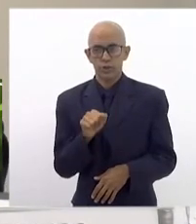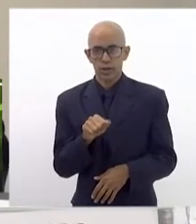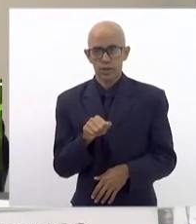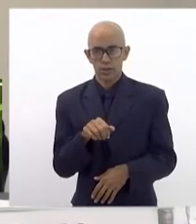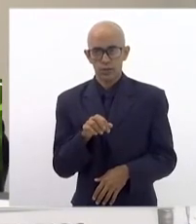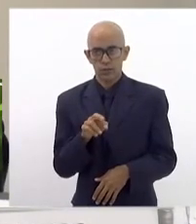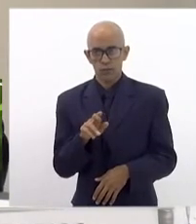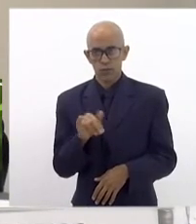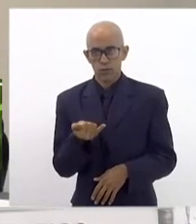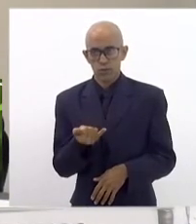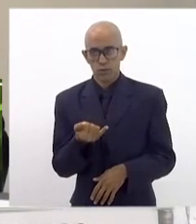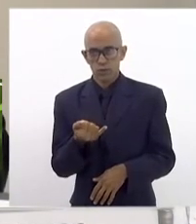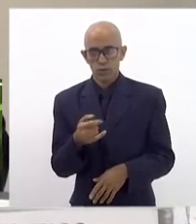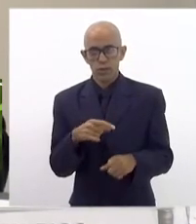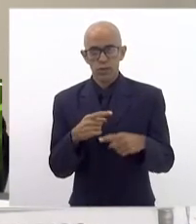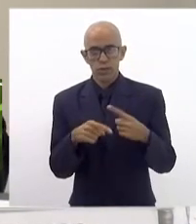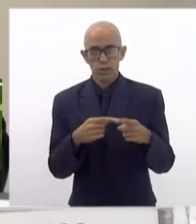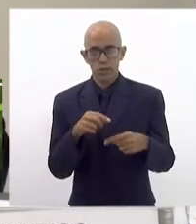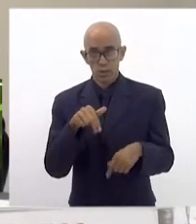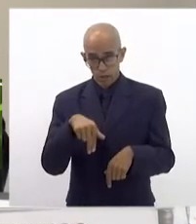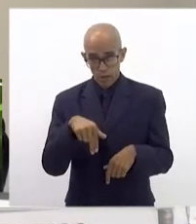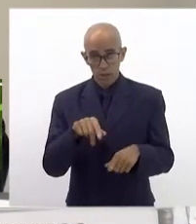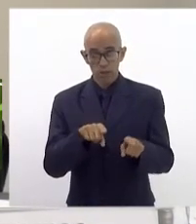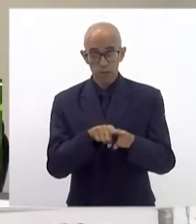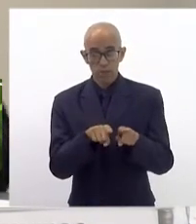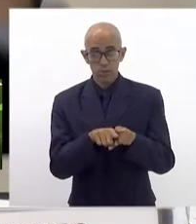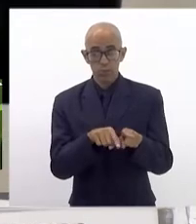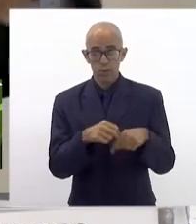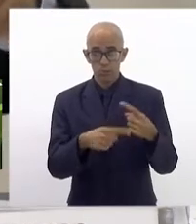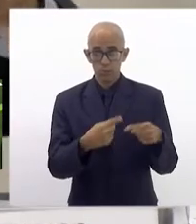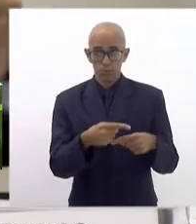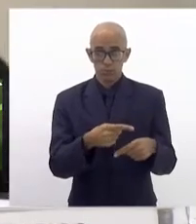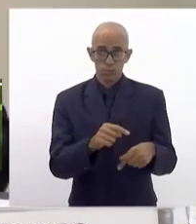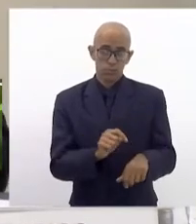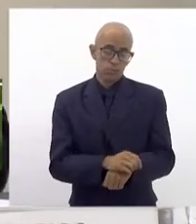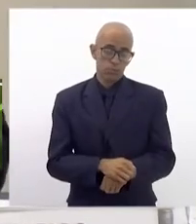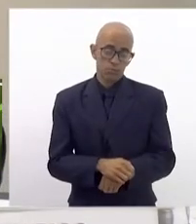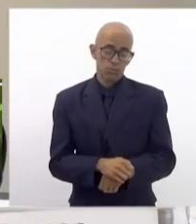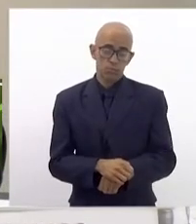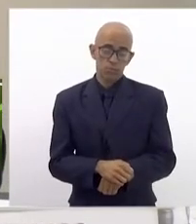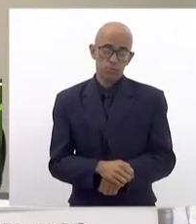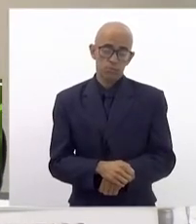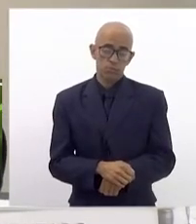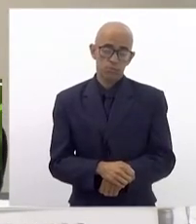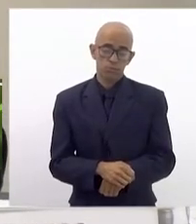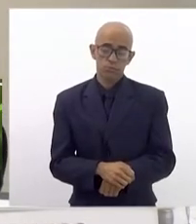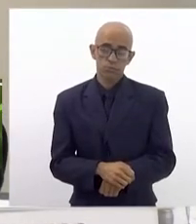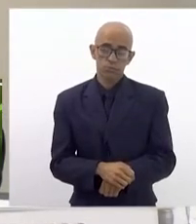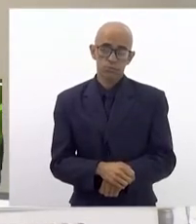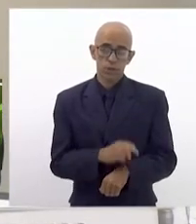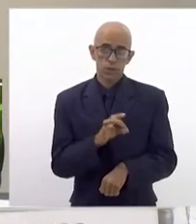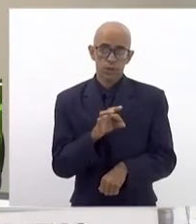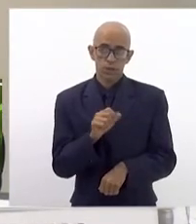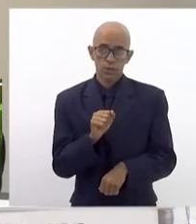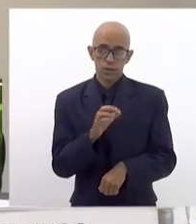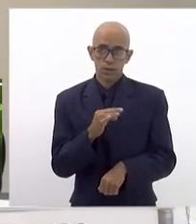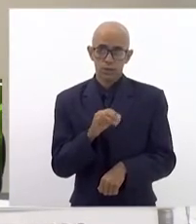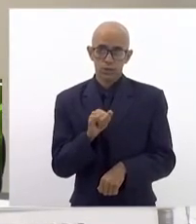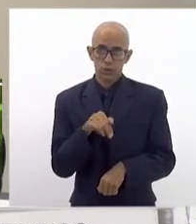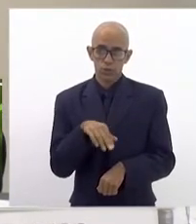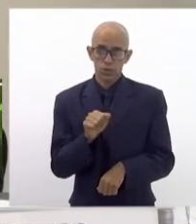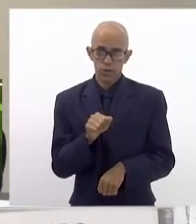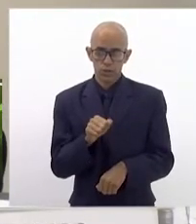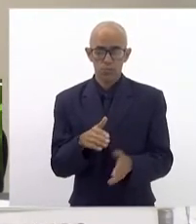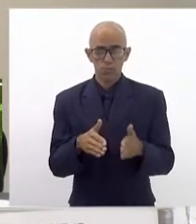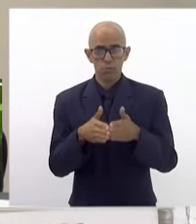na sequência o Benito Paré, presidente do Sindicato das Empresas de Informática. Depois eu volto para a sala aqui. Tatiana, você tem a palavra. Só peço que todo mundo busque